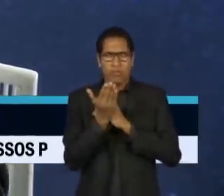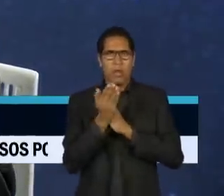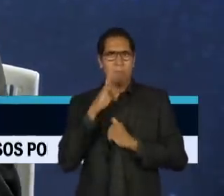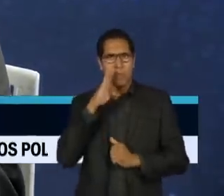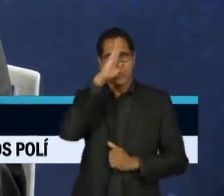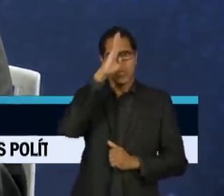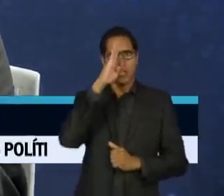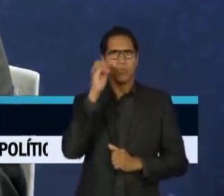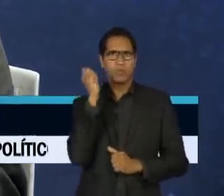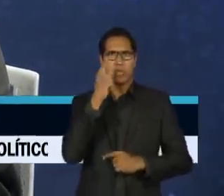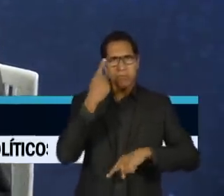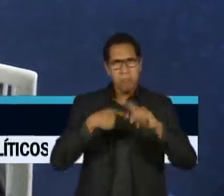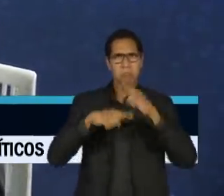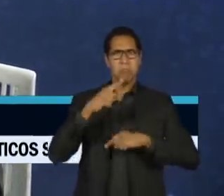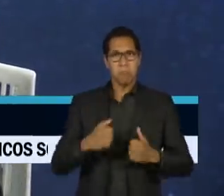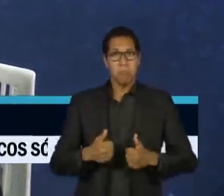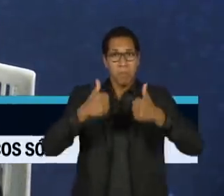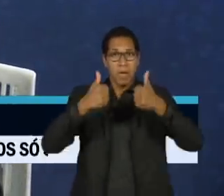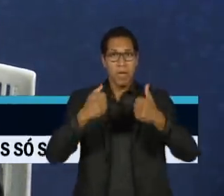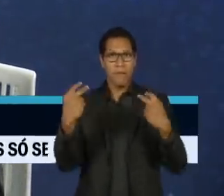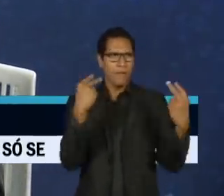da gestão da pandemia?